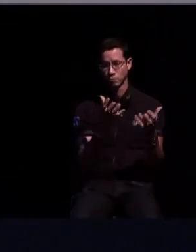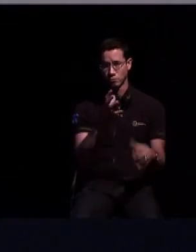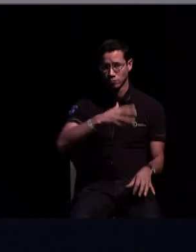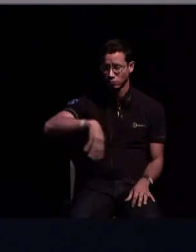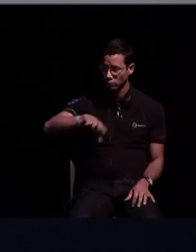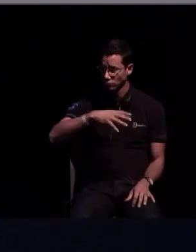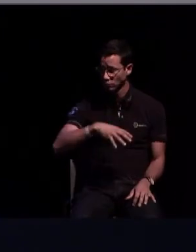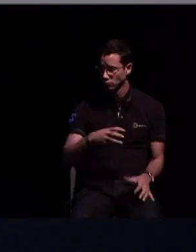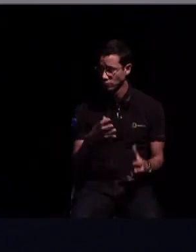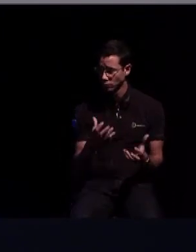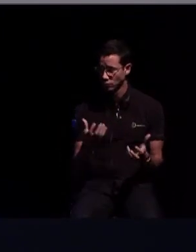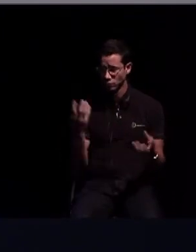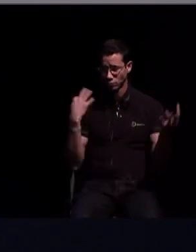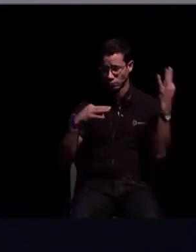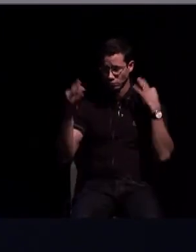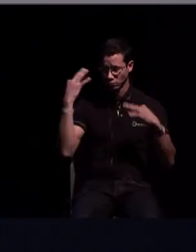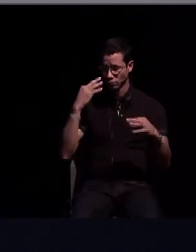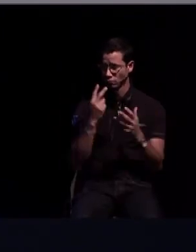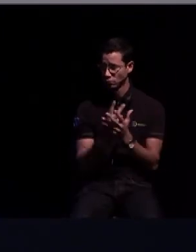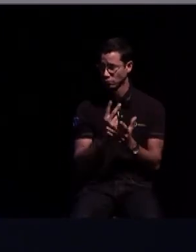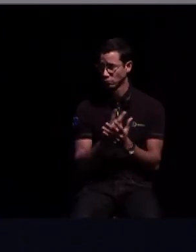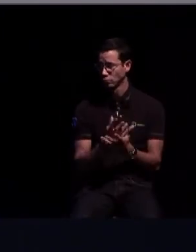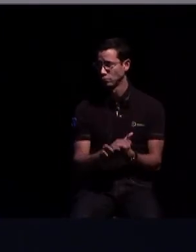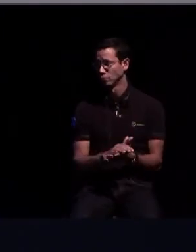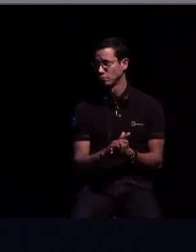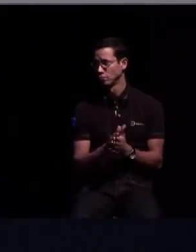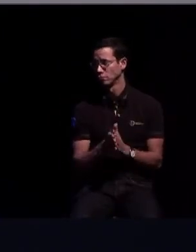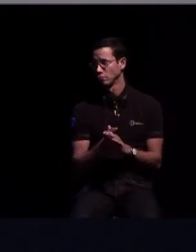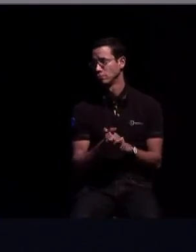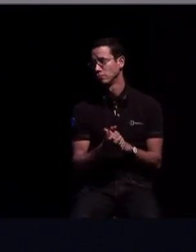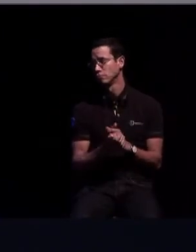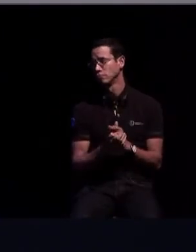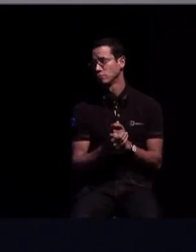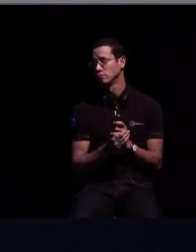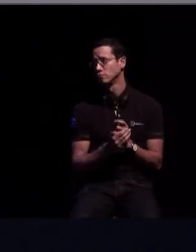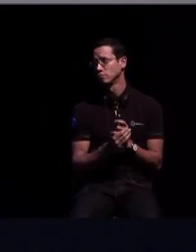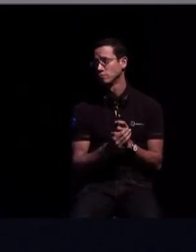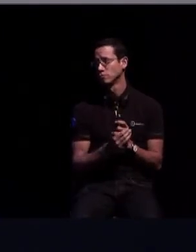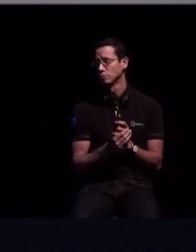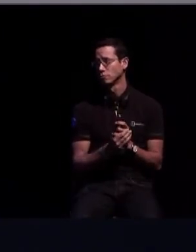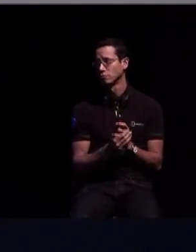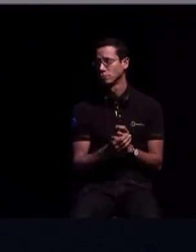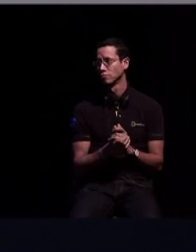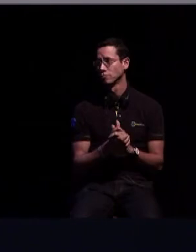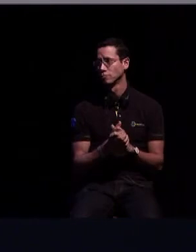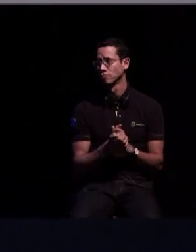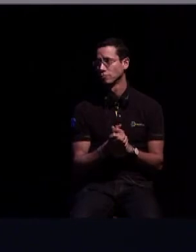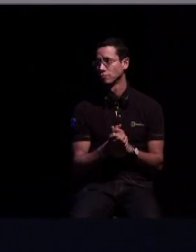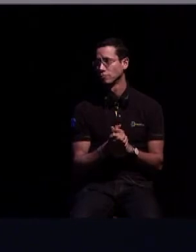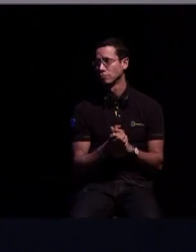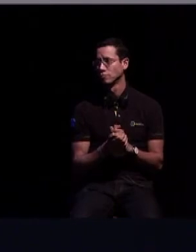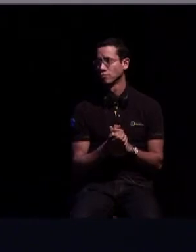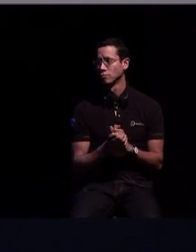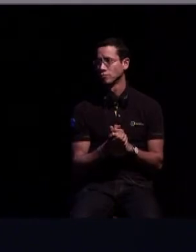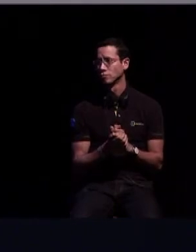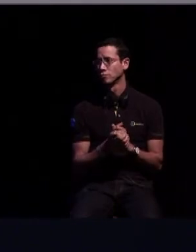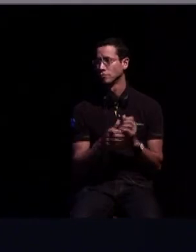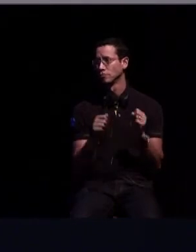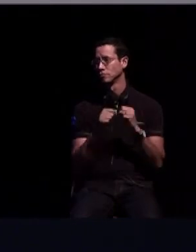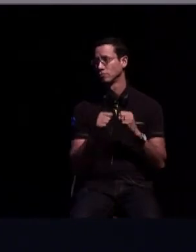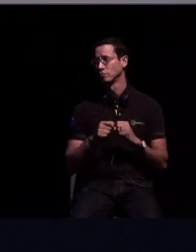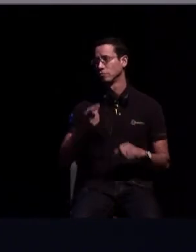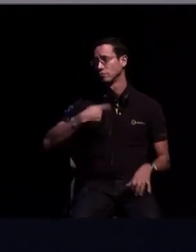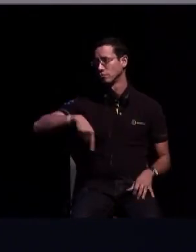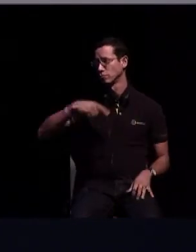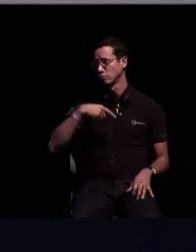tengan acceso al turismo, y lo conversábamos, ¿no? ¿Qué hacemos? ¿Dónde metemos a toda esa gente?